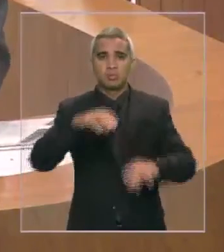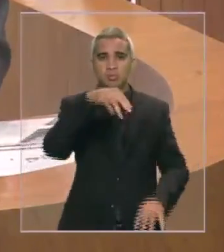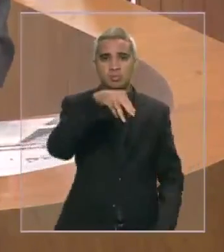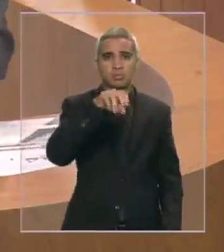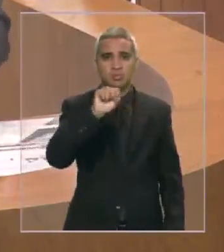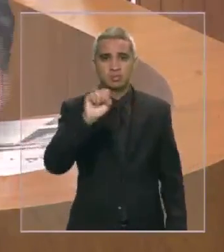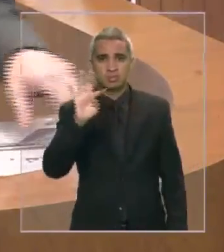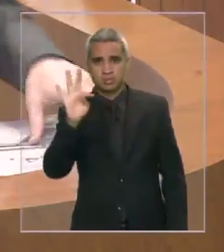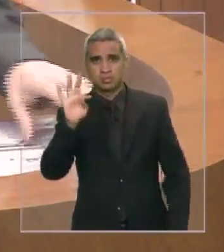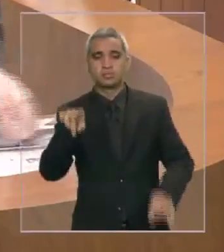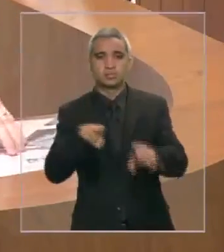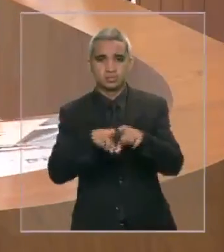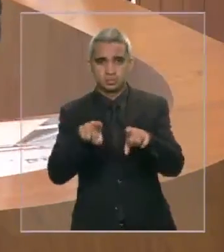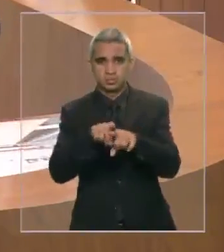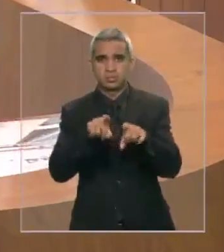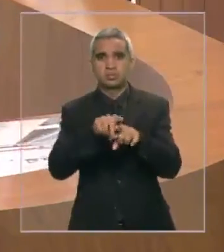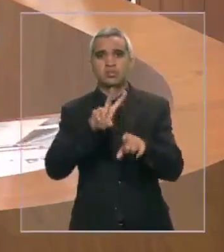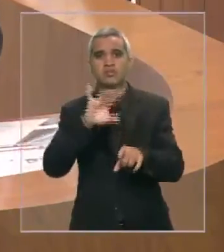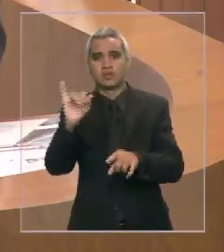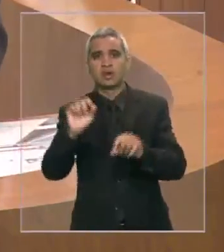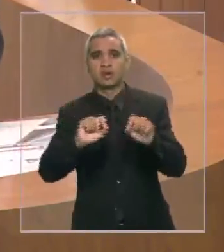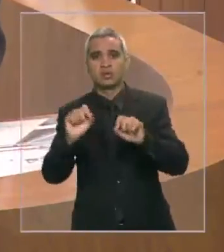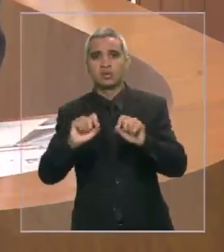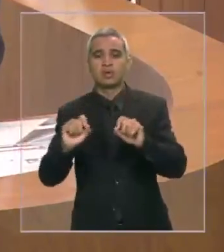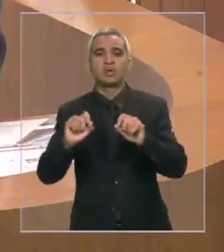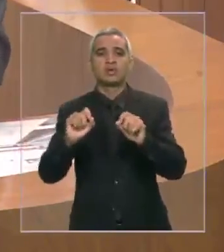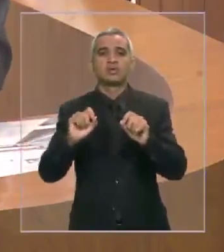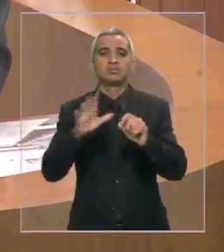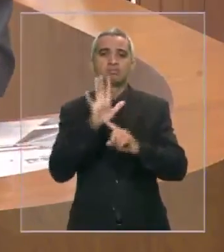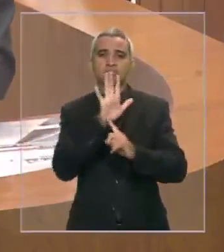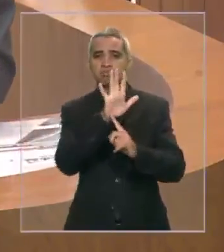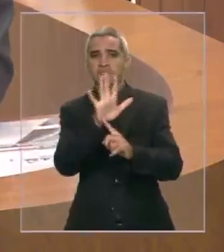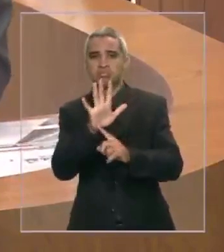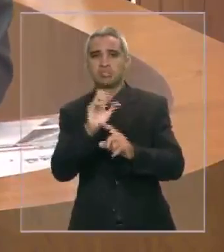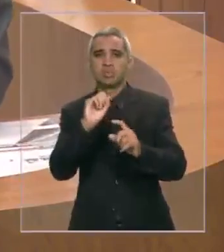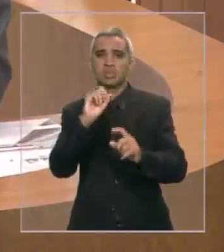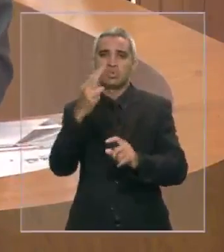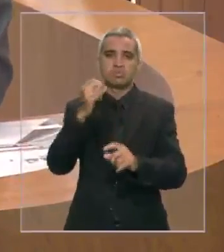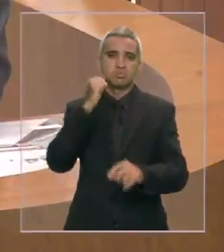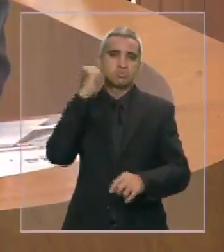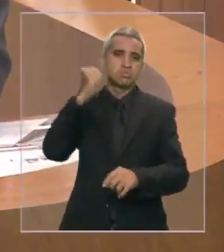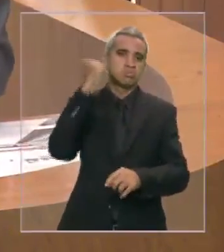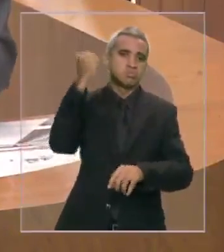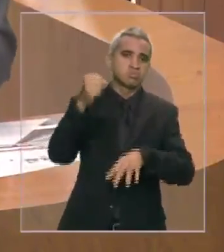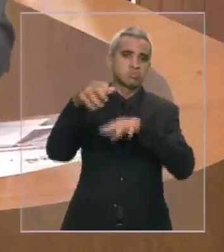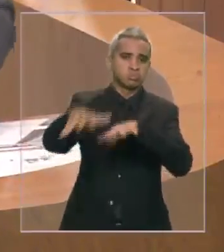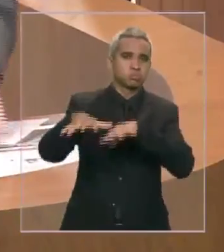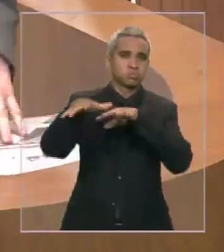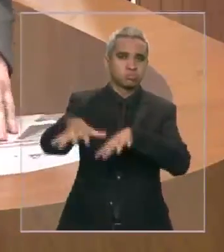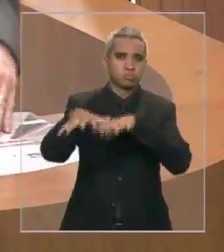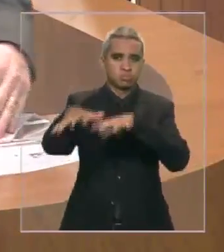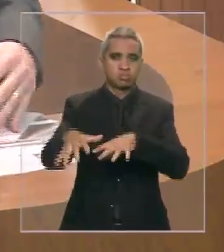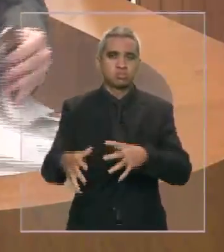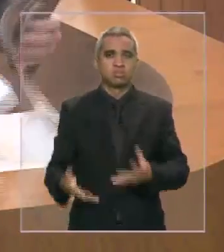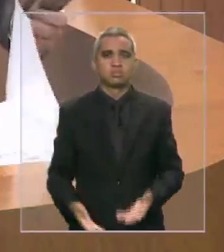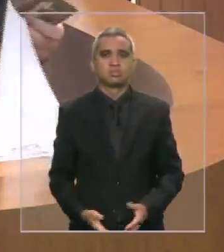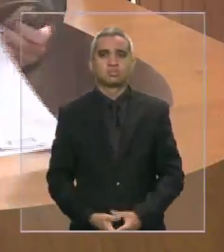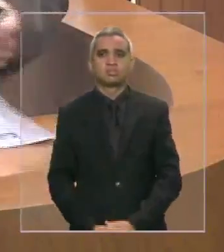irá reagir se rasgarem a Constituição e se insistirem no golpe contra o Estado Democrático de Direito.